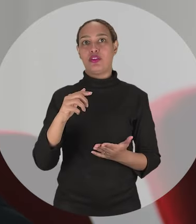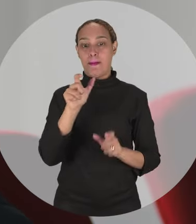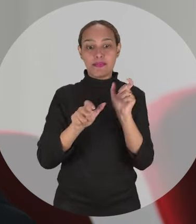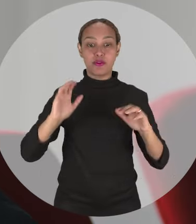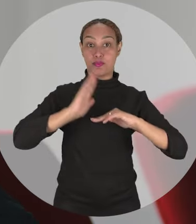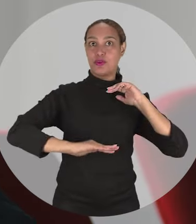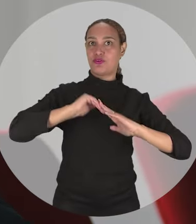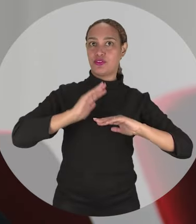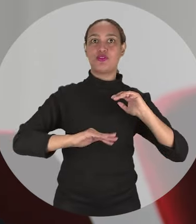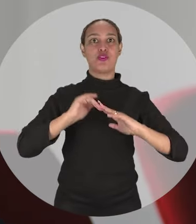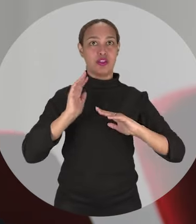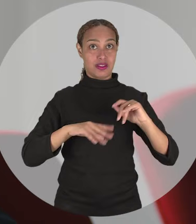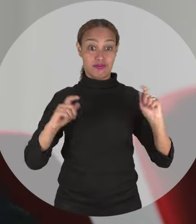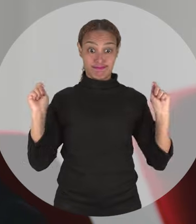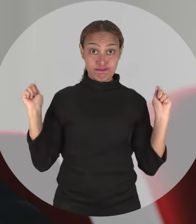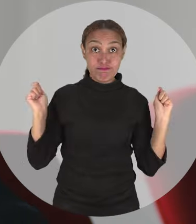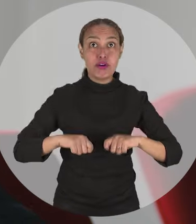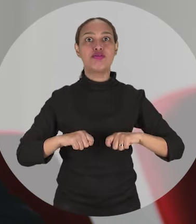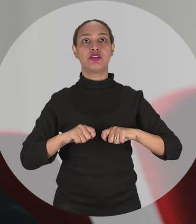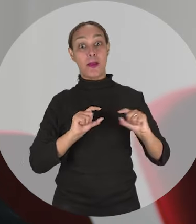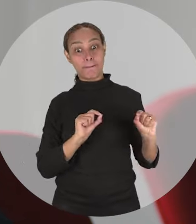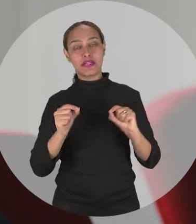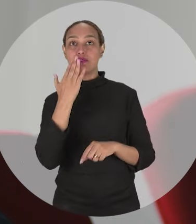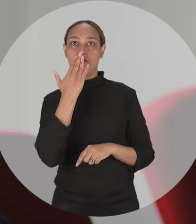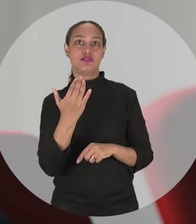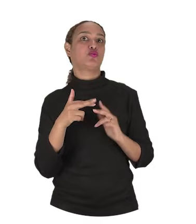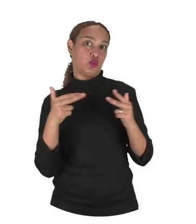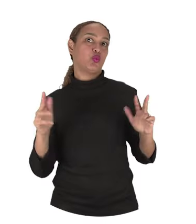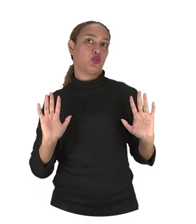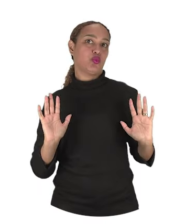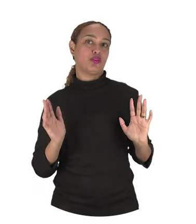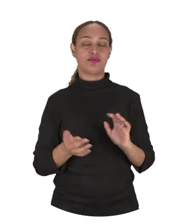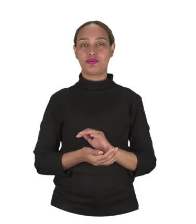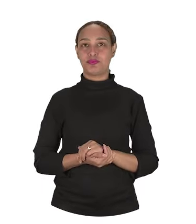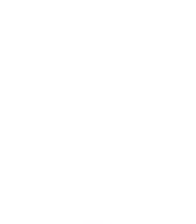capacitados para esse tipo de coisa.